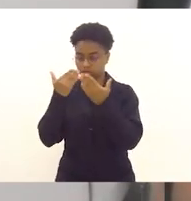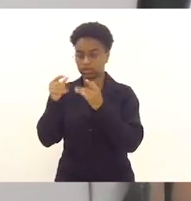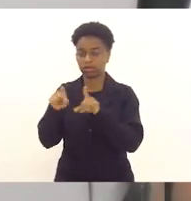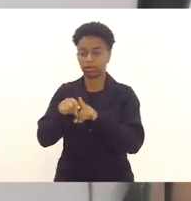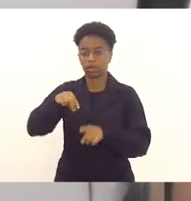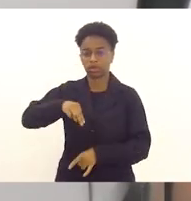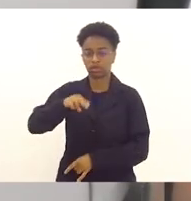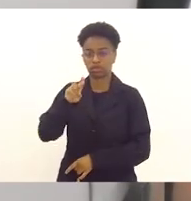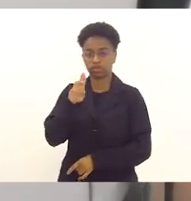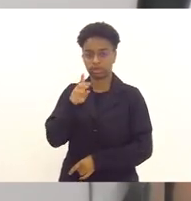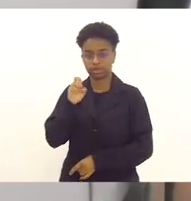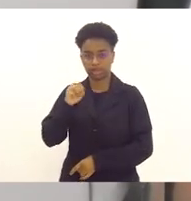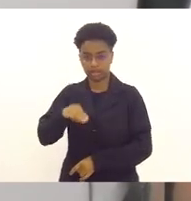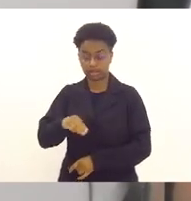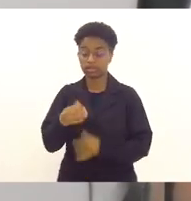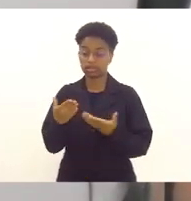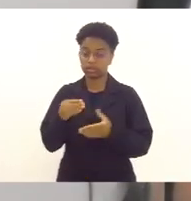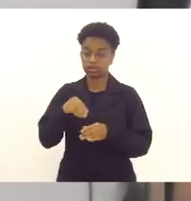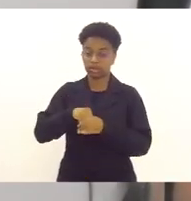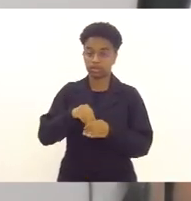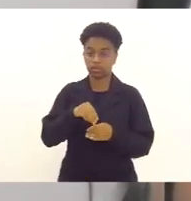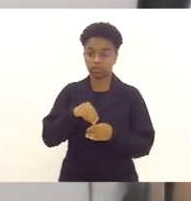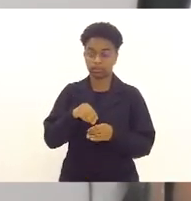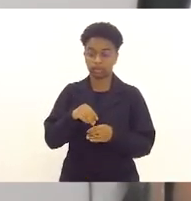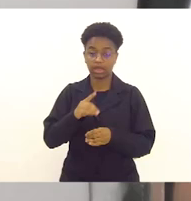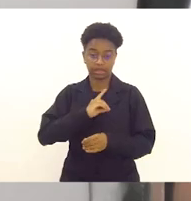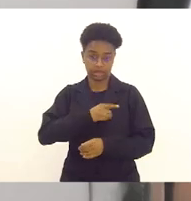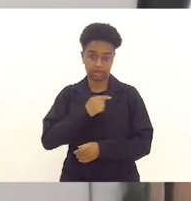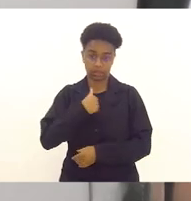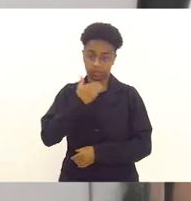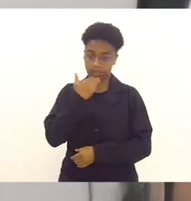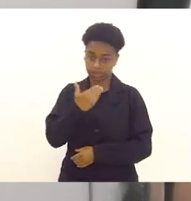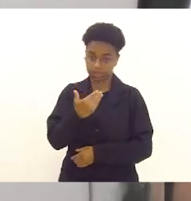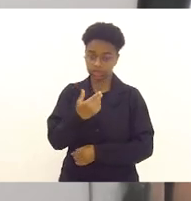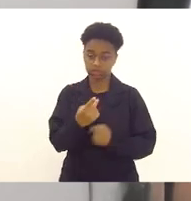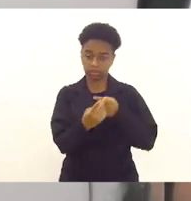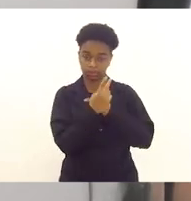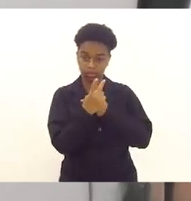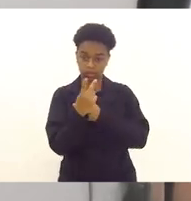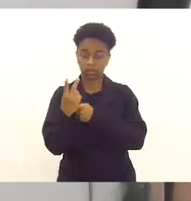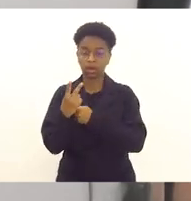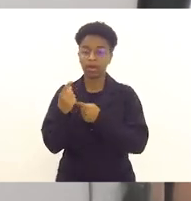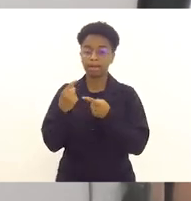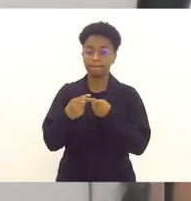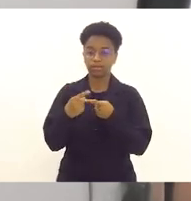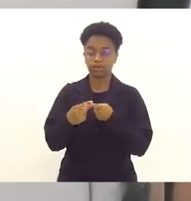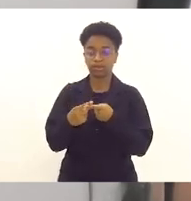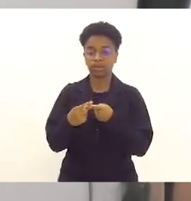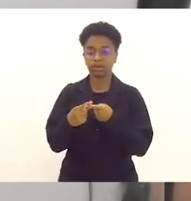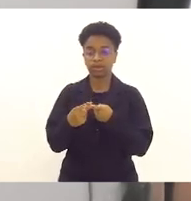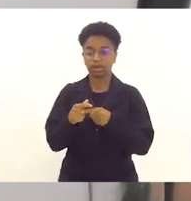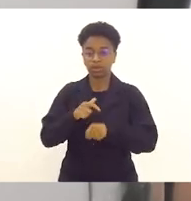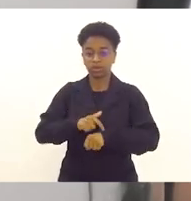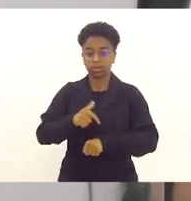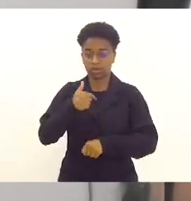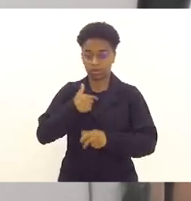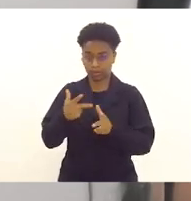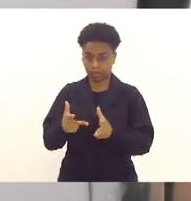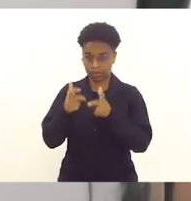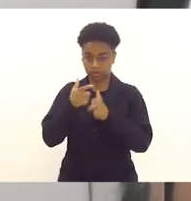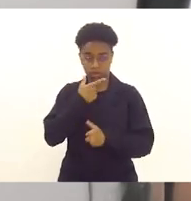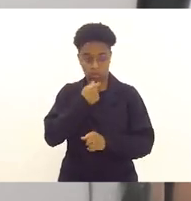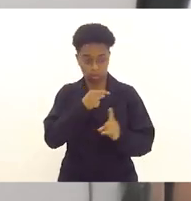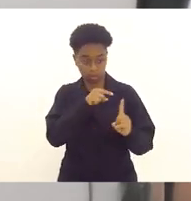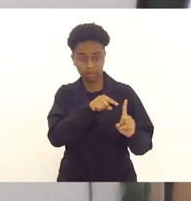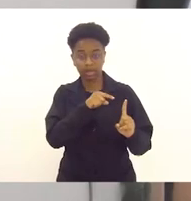e no nudem eu na Delegacia eu cheguei a pedir uma medida protetiva porque eu fiquei assim na hora eu vi que o